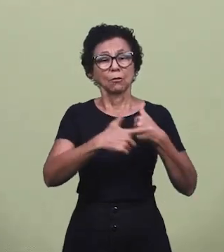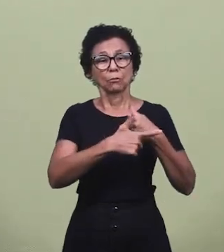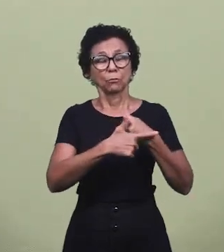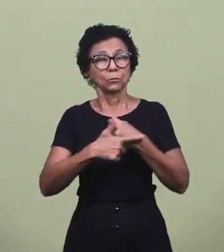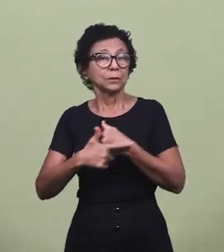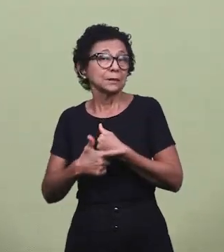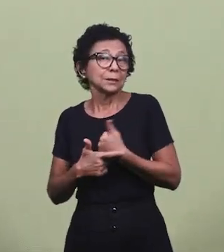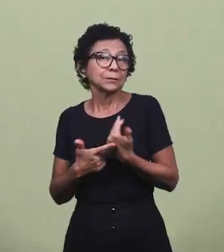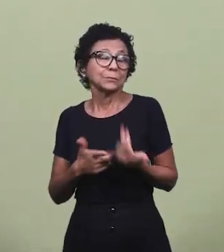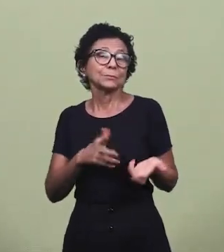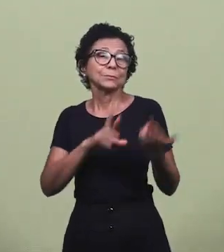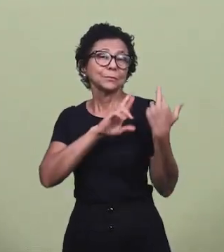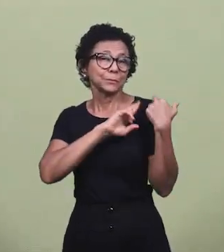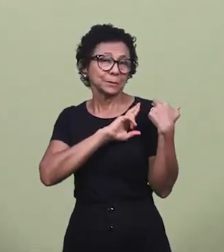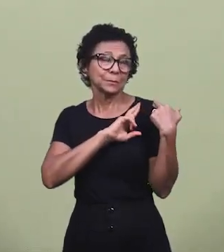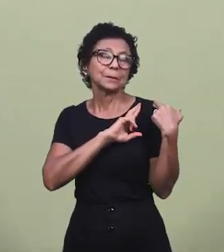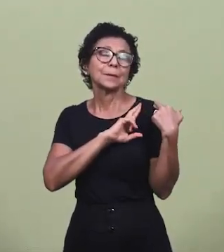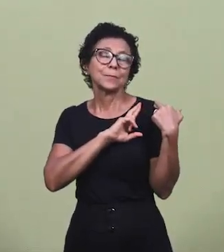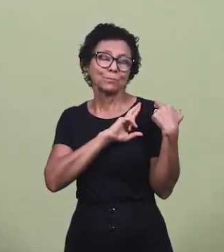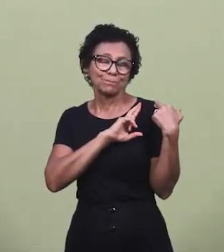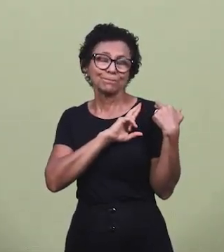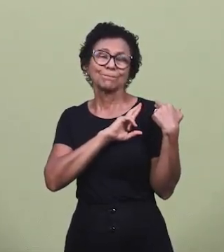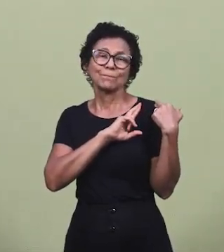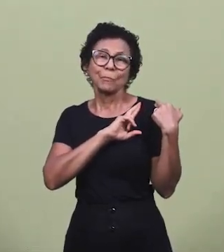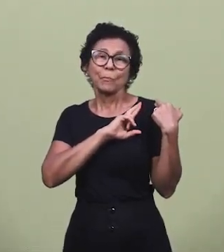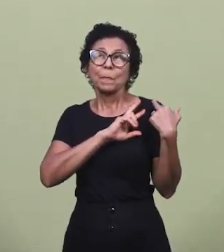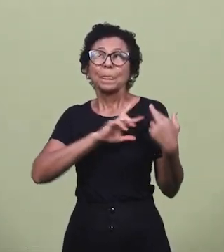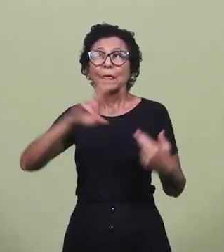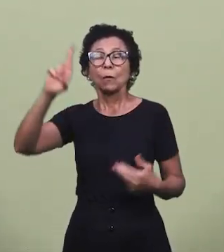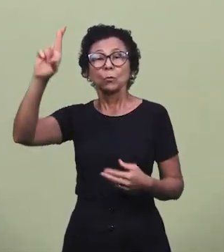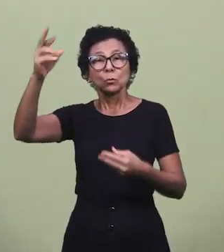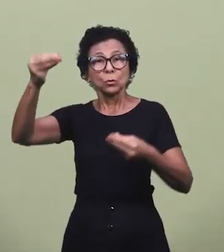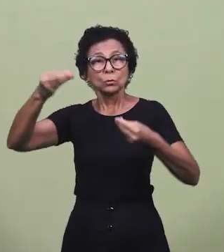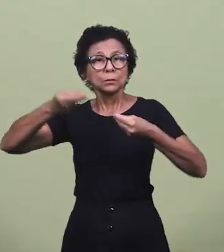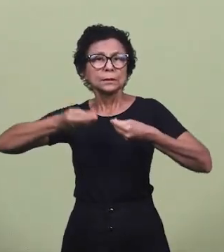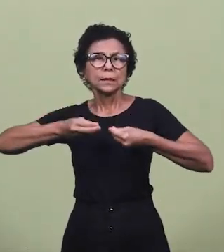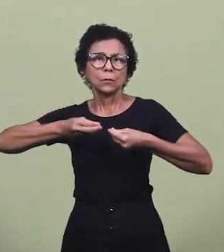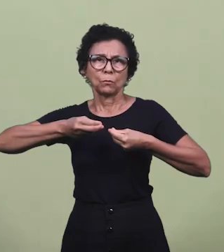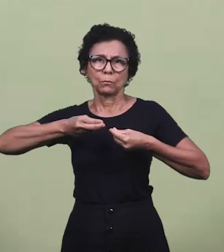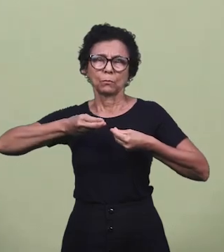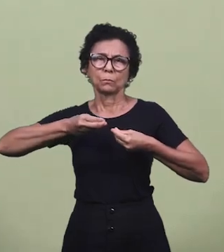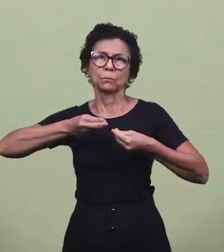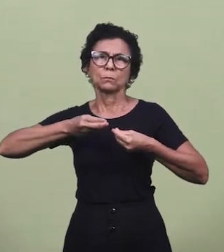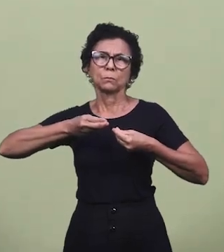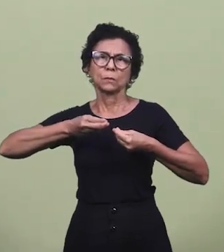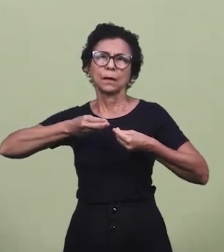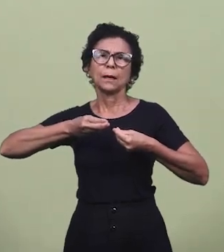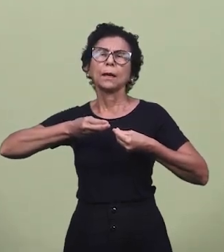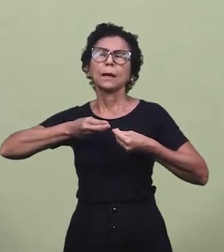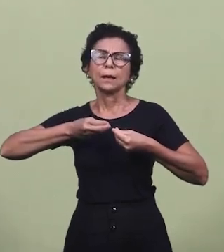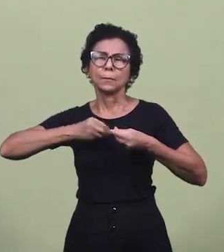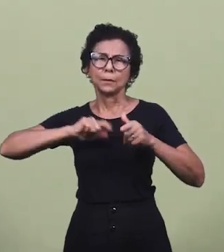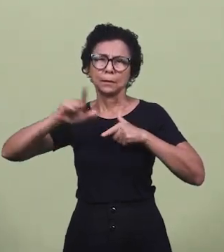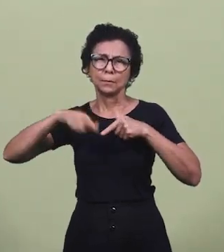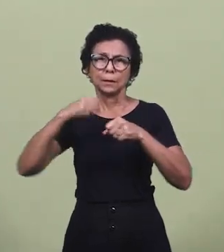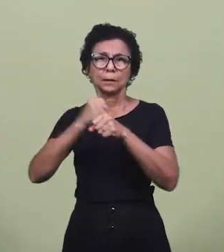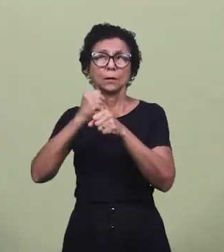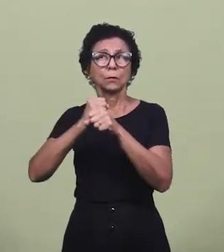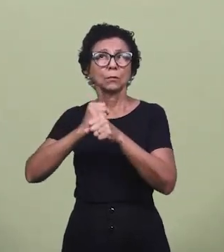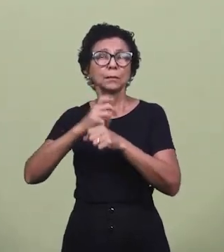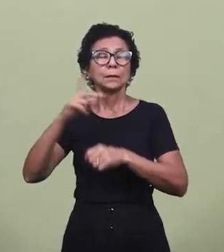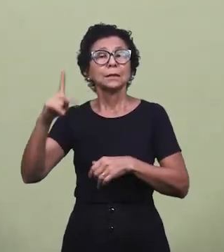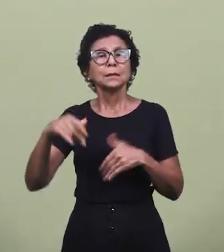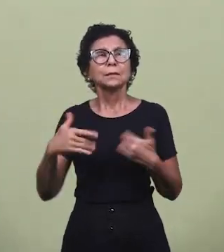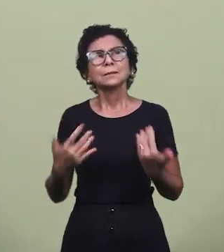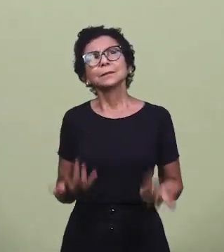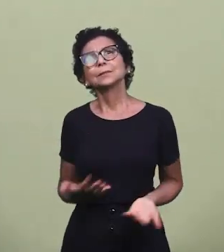uma responsabilidade que o Senhor nos concedeu na sua obra, nós temos de buscar qual é a